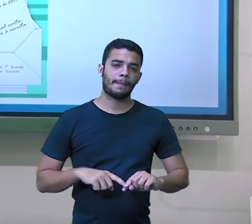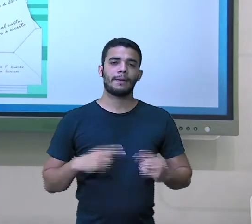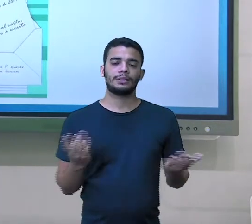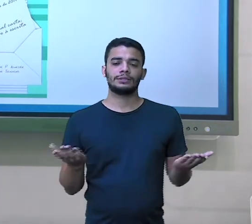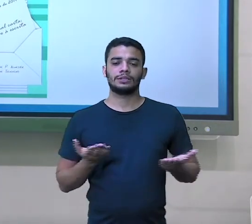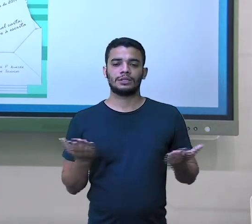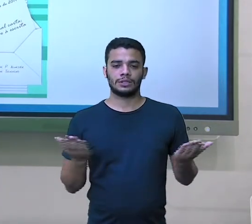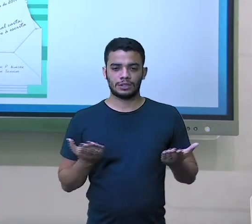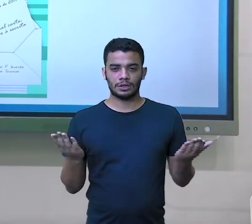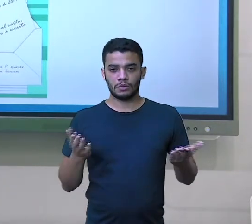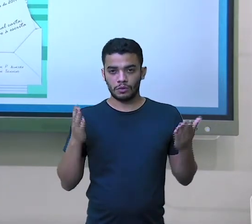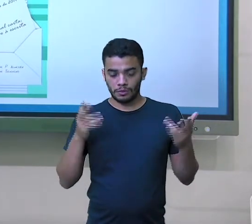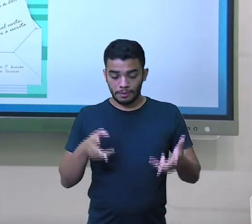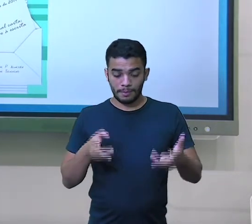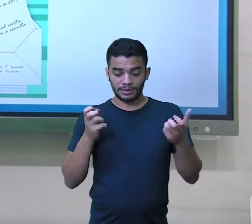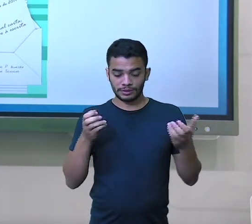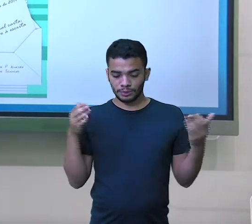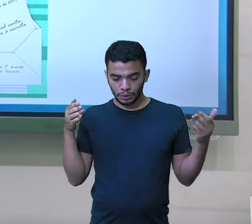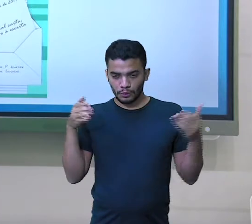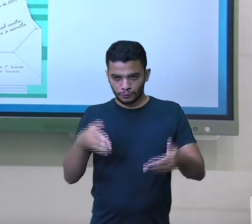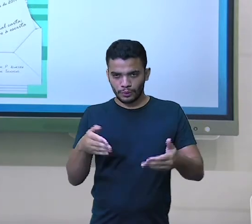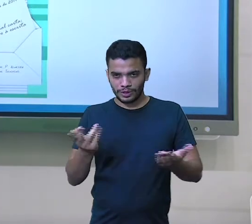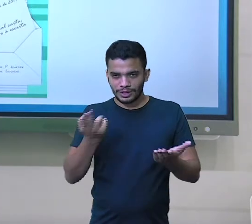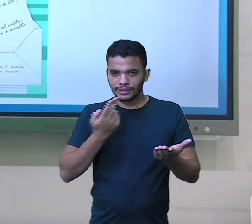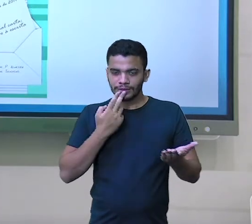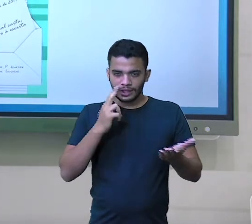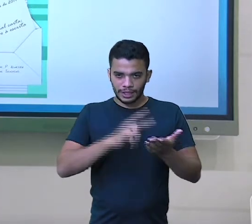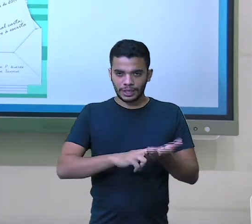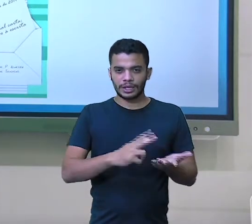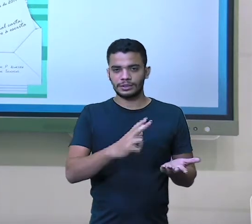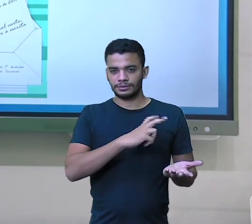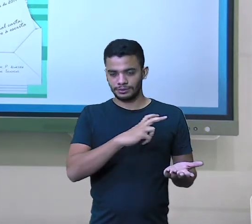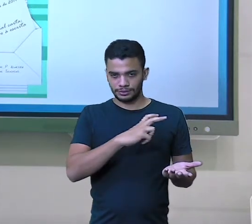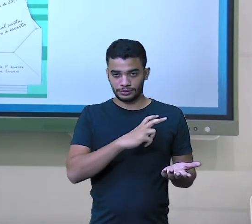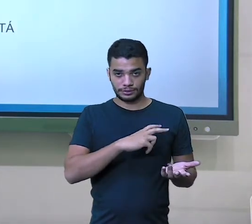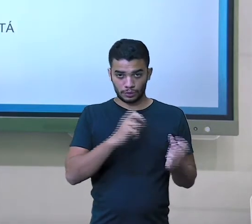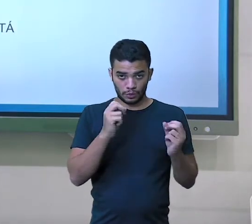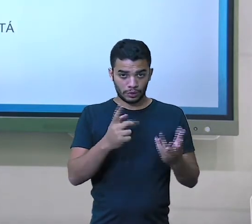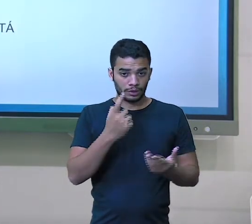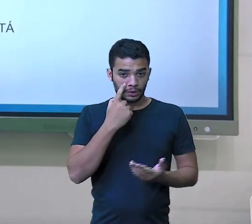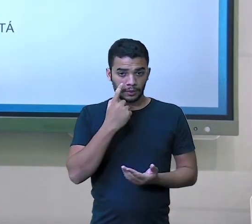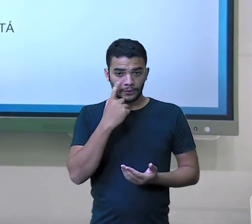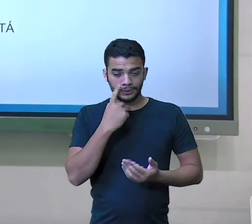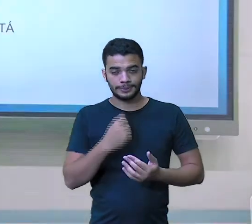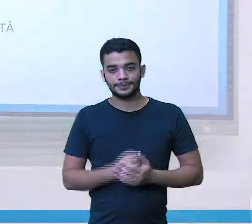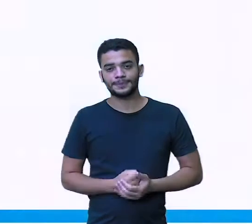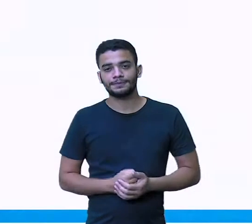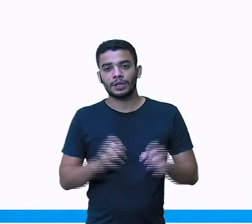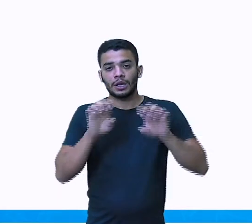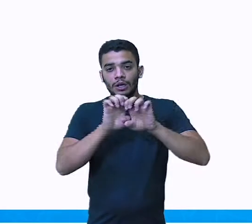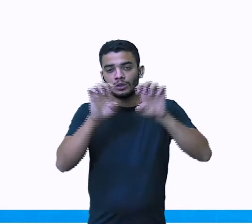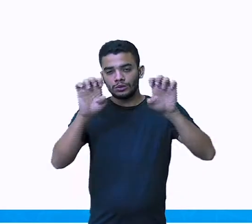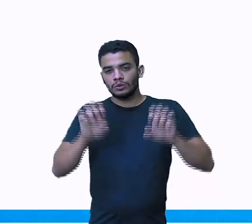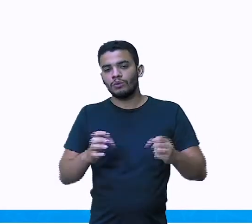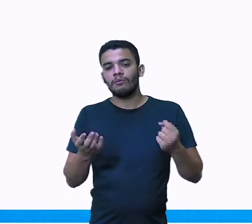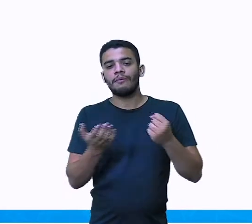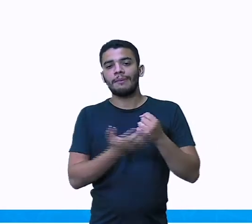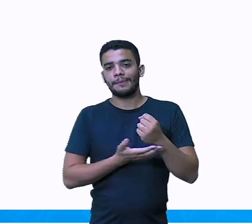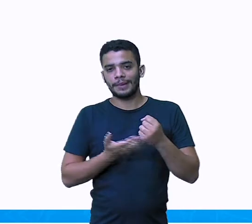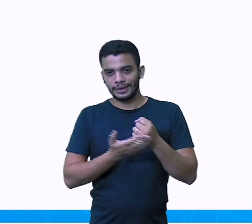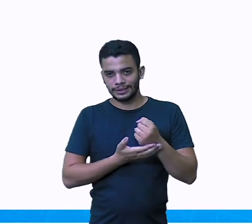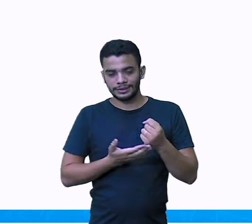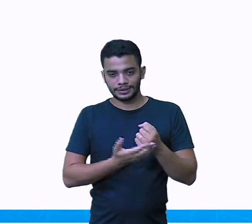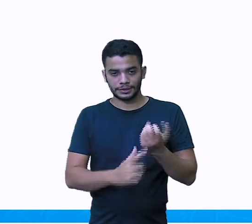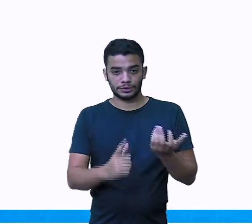vamos ver como é a estrutura da carta? Vamos conhecer um pouco mais? A carta, ela